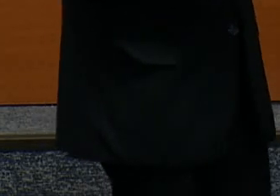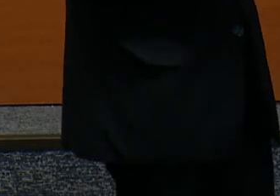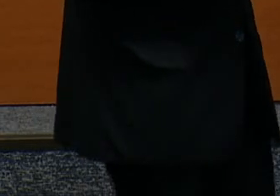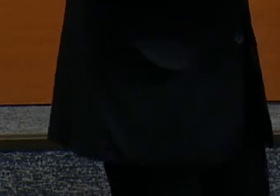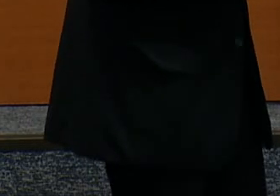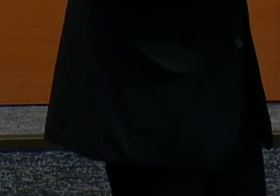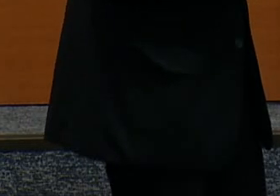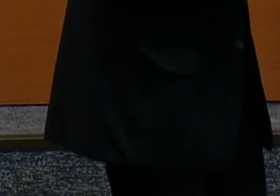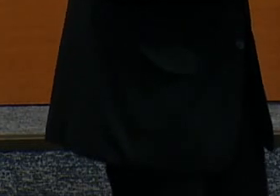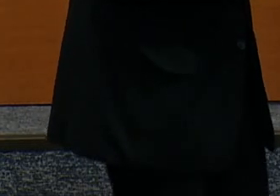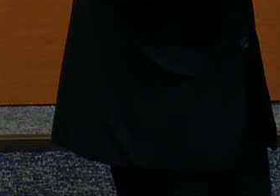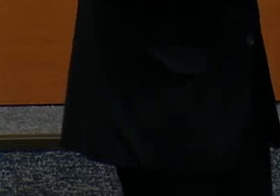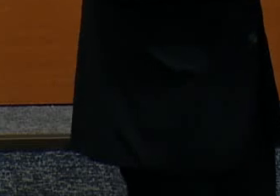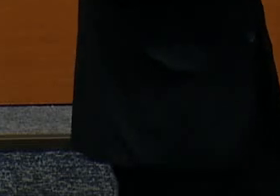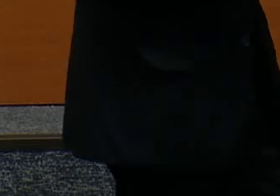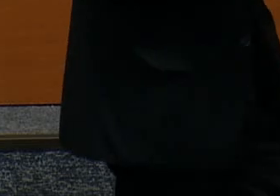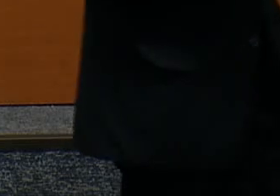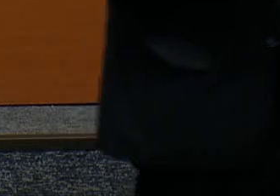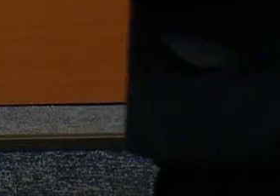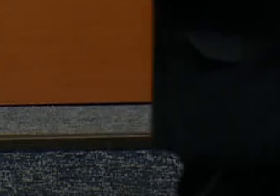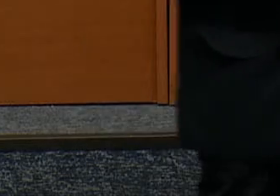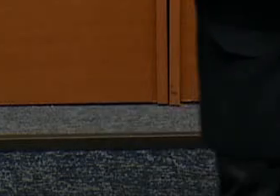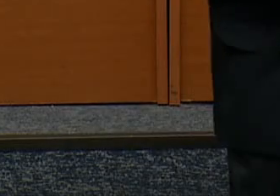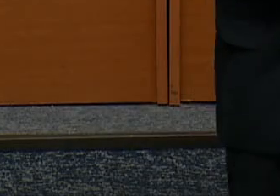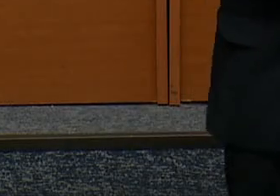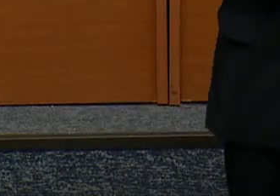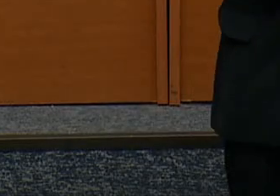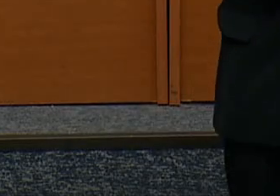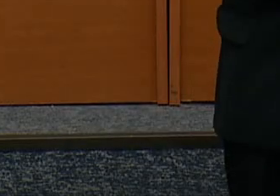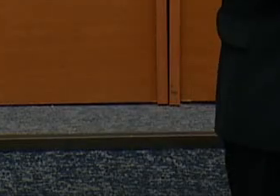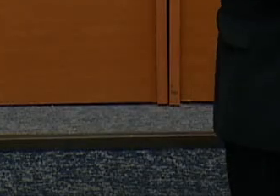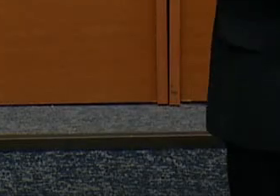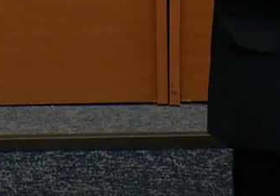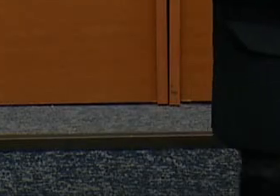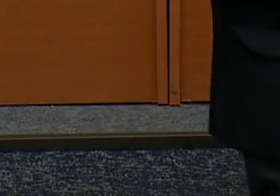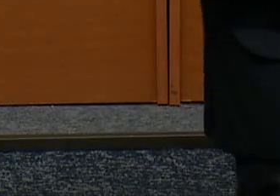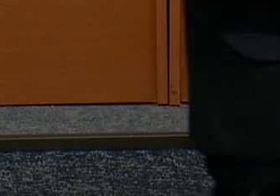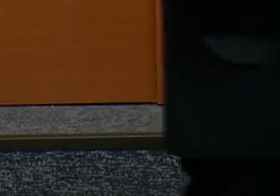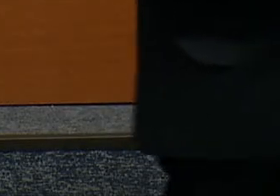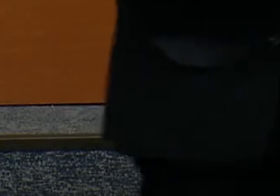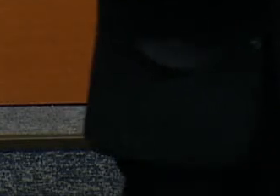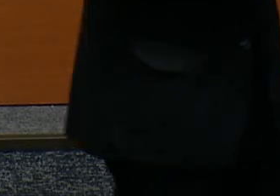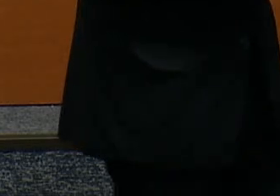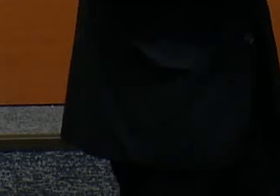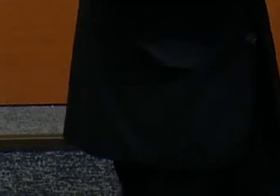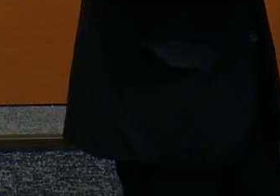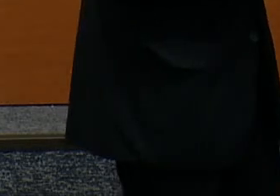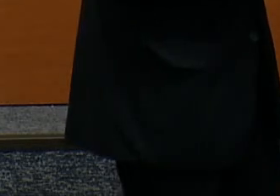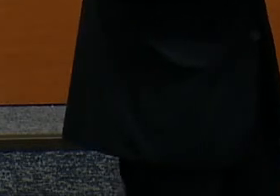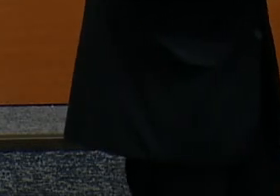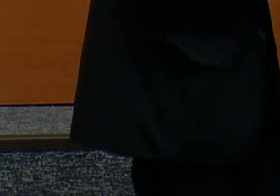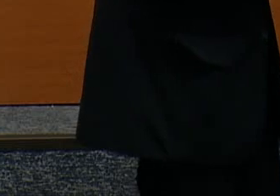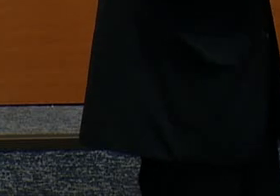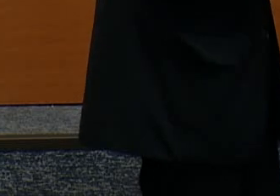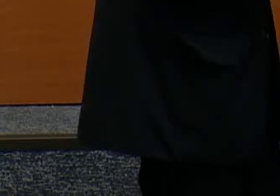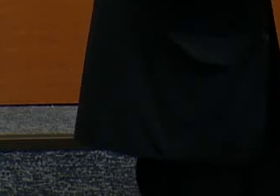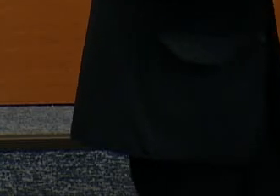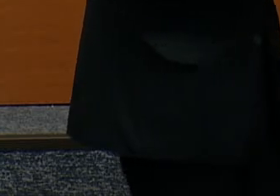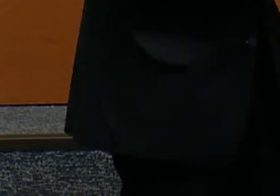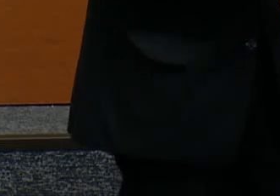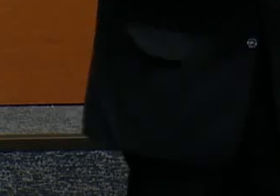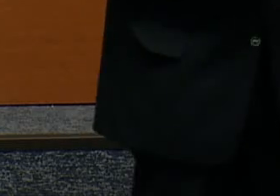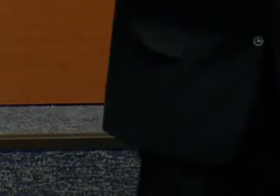acham que eu sou olheiro. Entendeu? Mas eu vou participar, realmente, é muito interessante